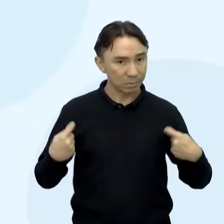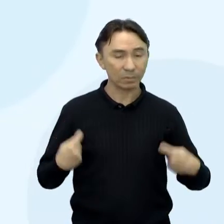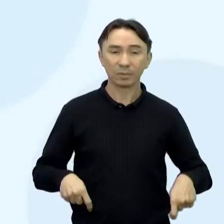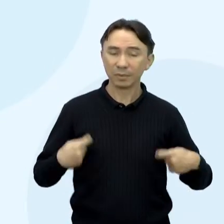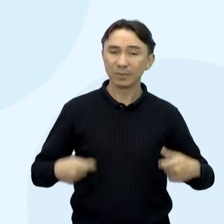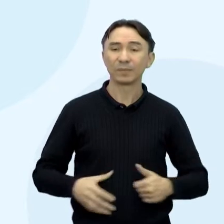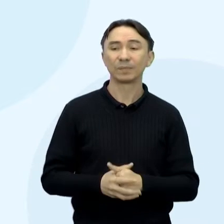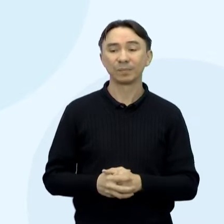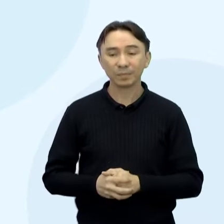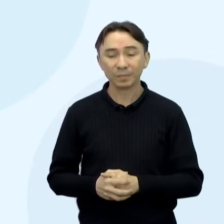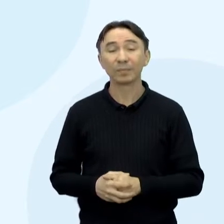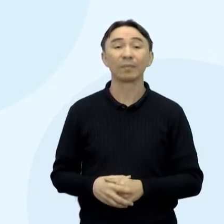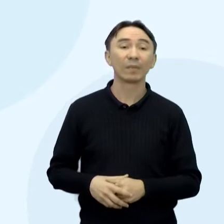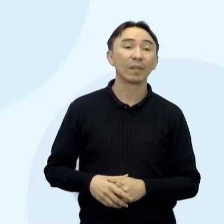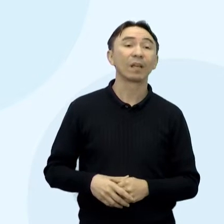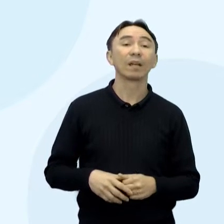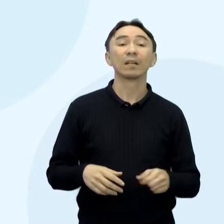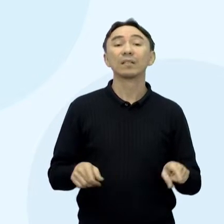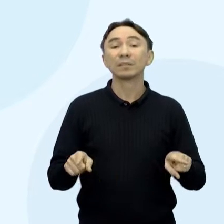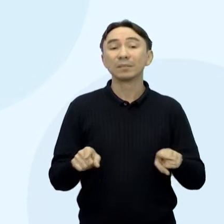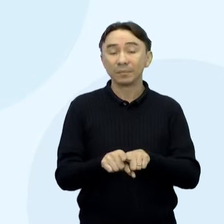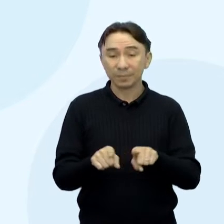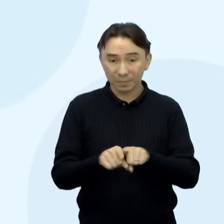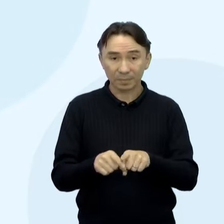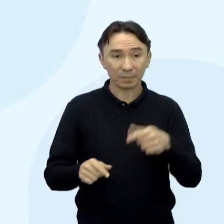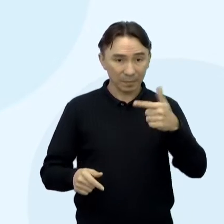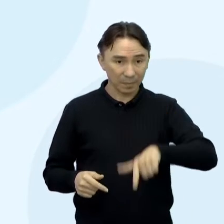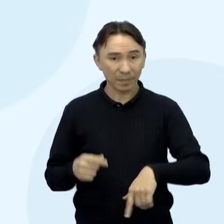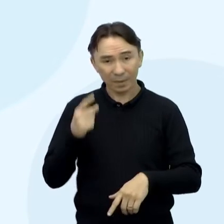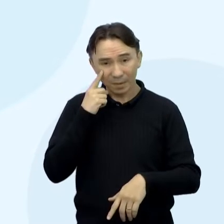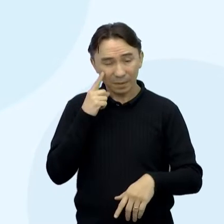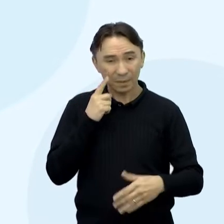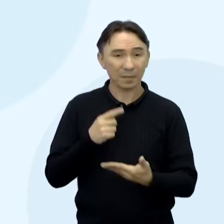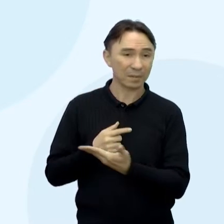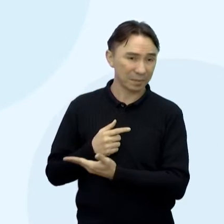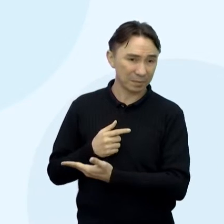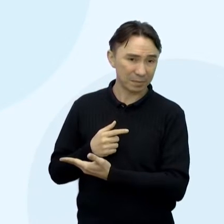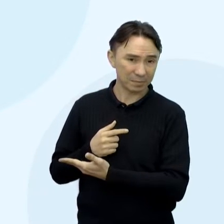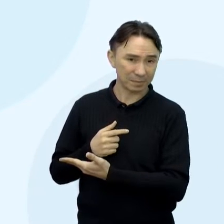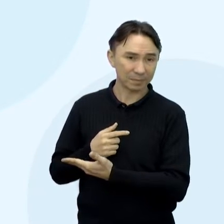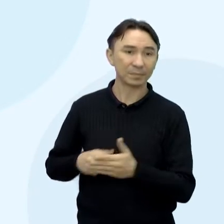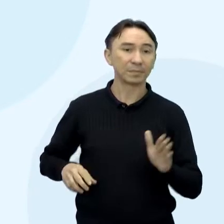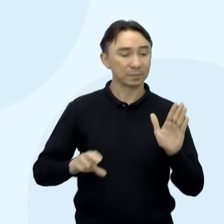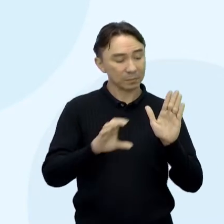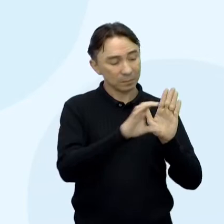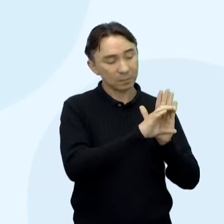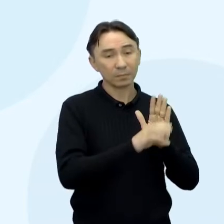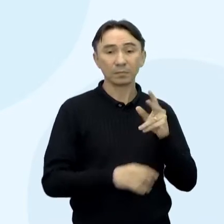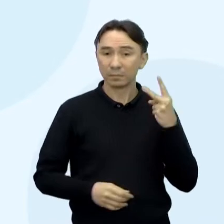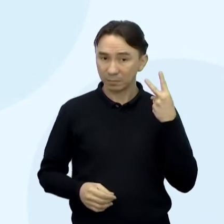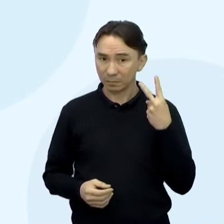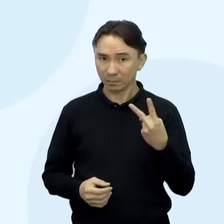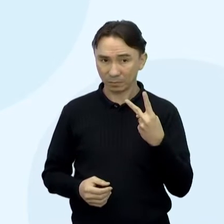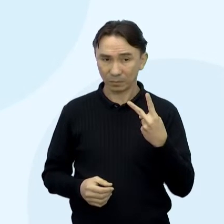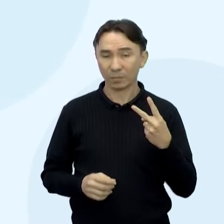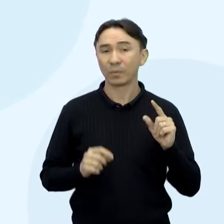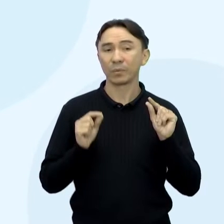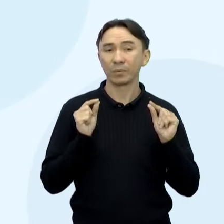Próximo, vamos falar aí de ciclo de vida do produto que está inserido no capítulo 2,